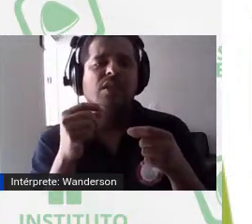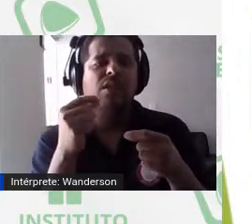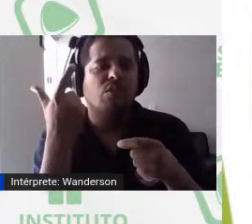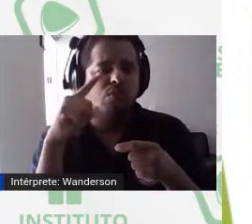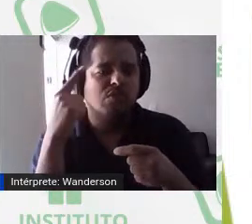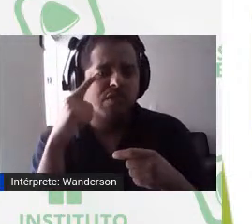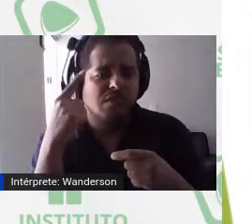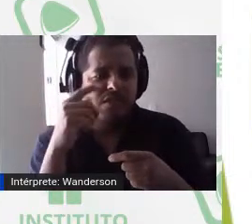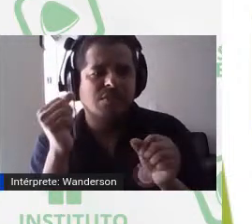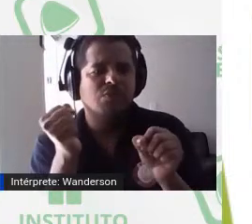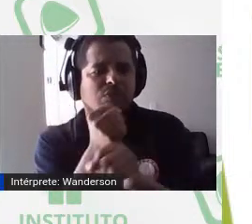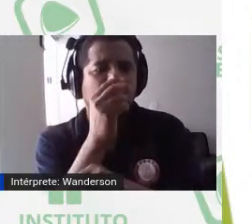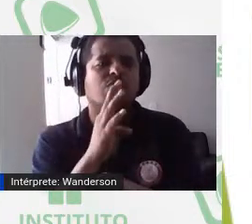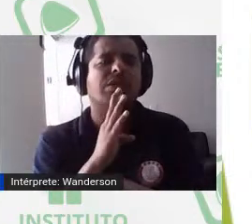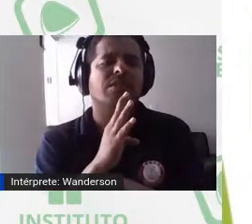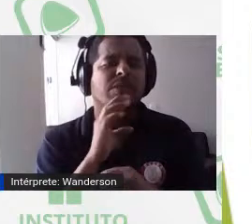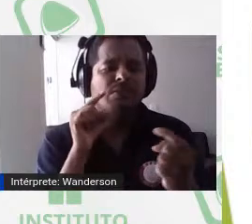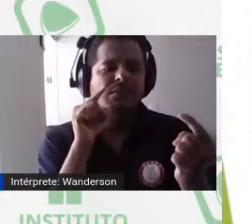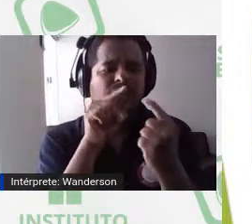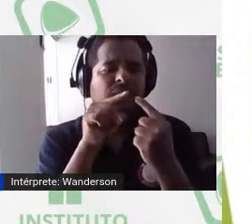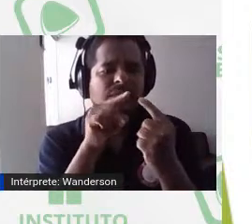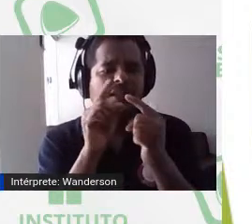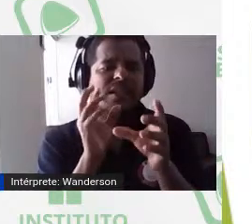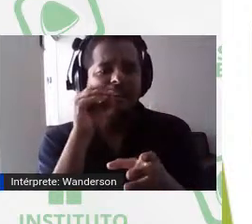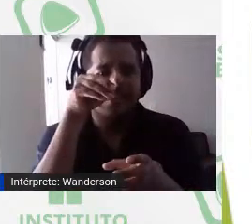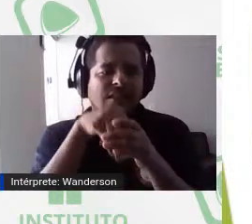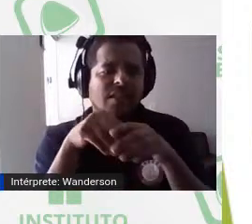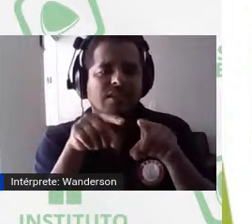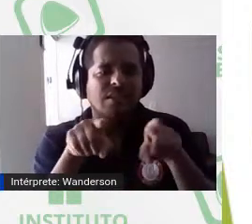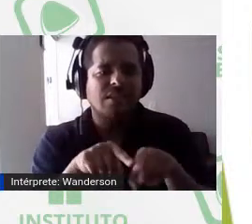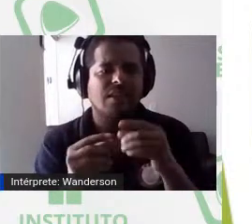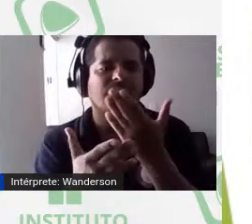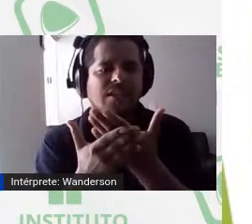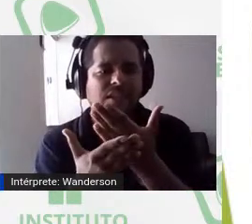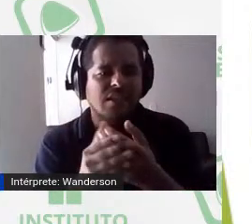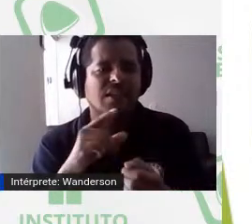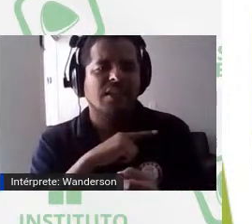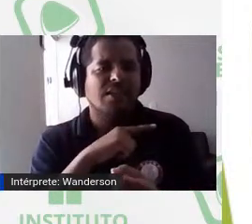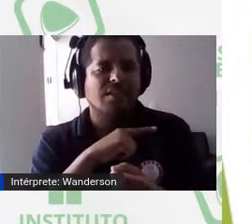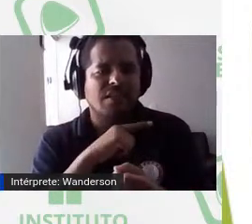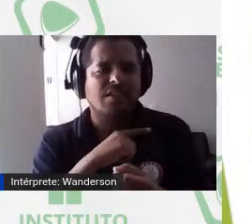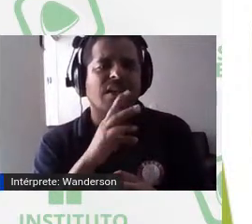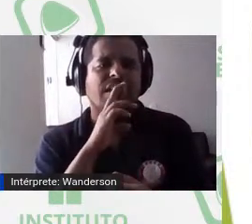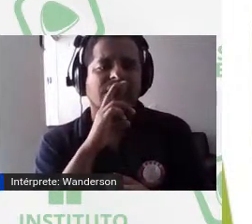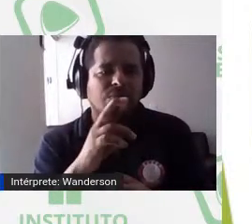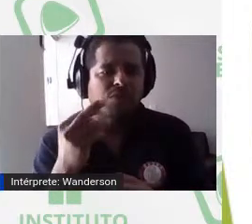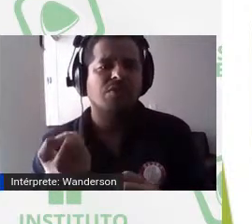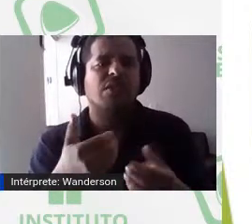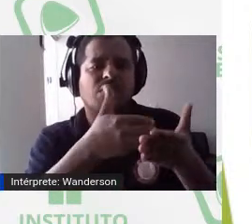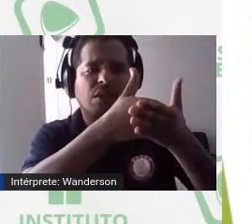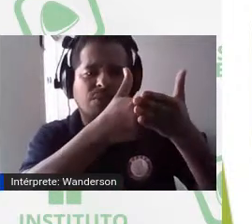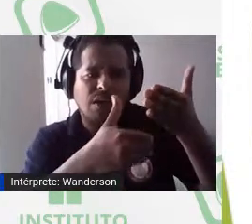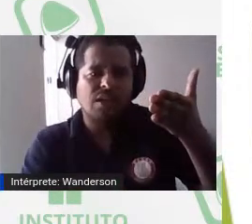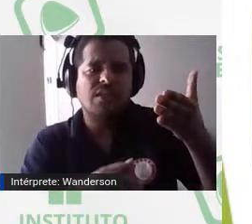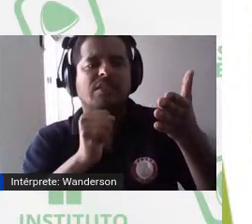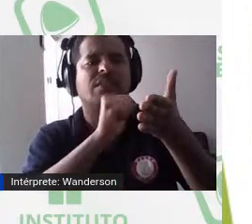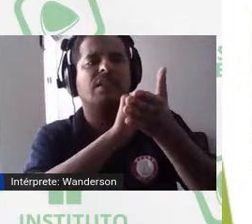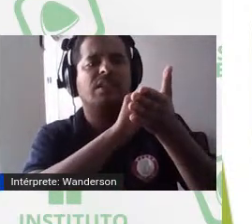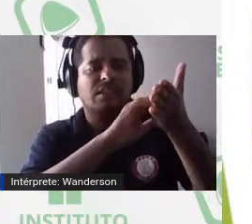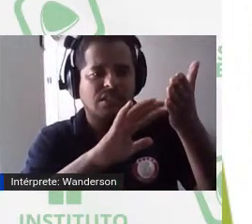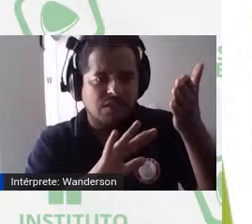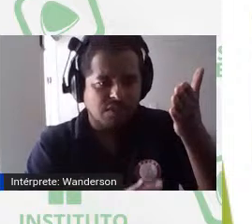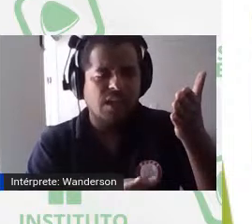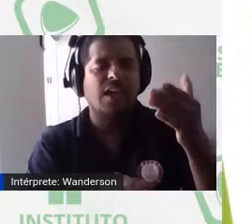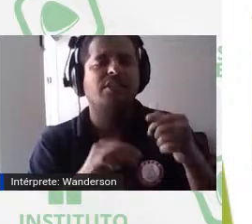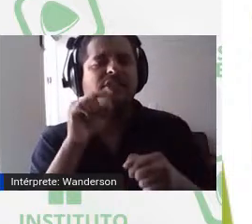conseguimos aplicar esse conhecimento em sala de aula. Então, tivemos a execução de listas de exercícios, que era previamente disponibilizada para os bolsistas, e lá